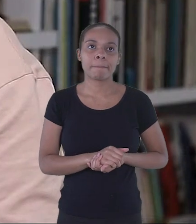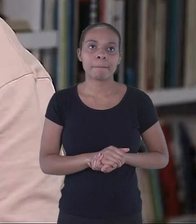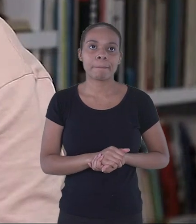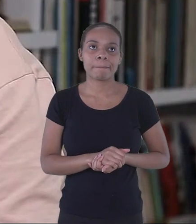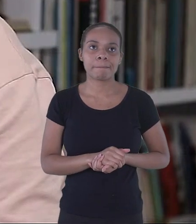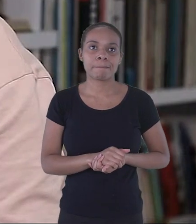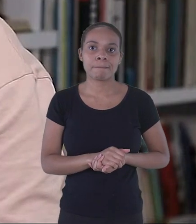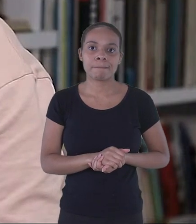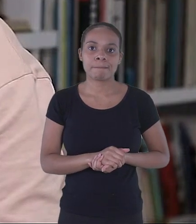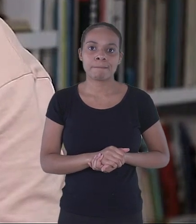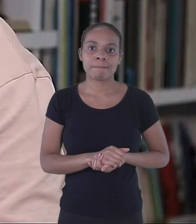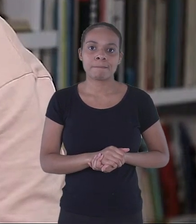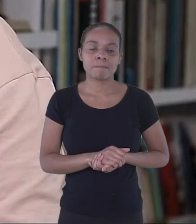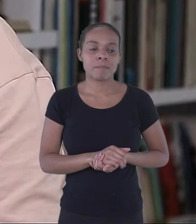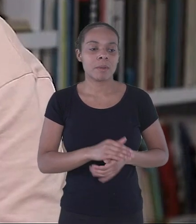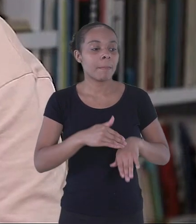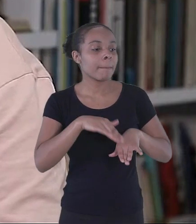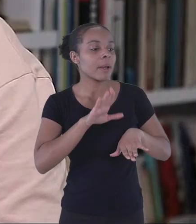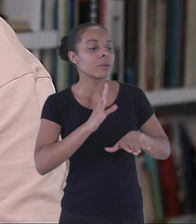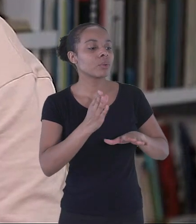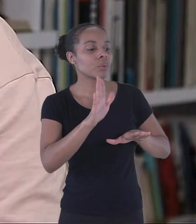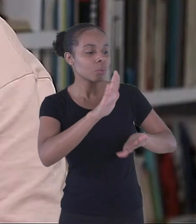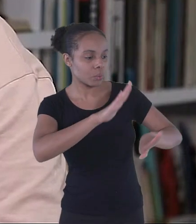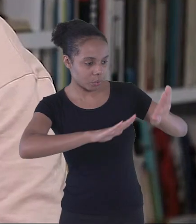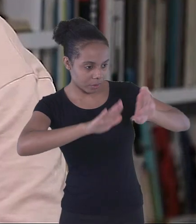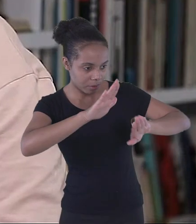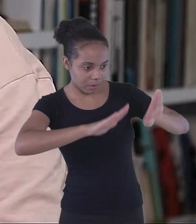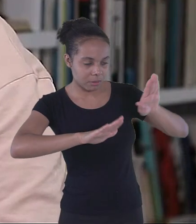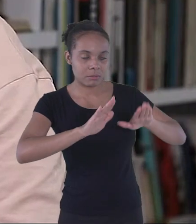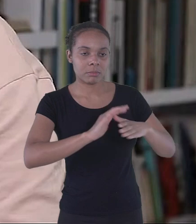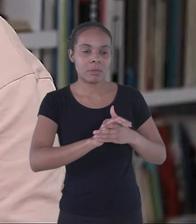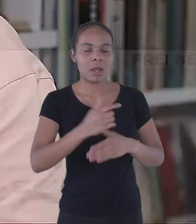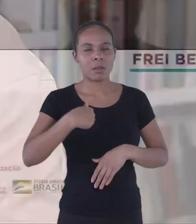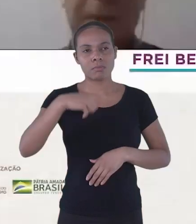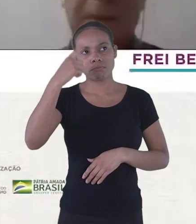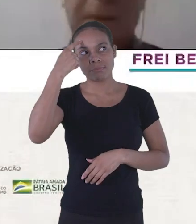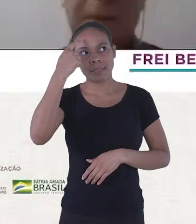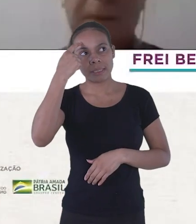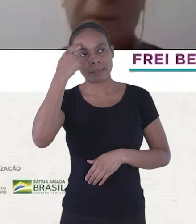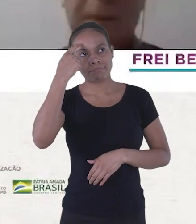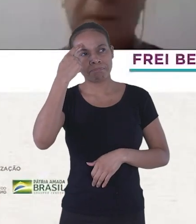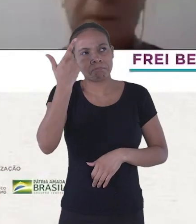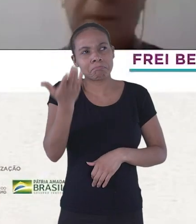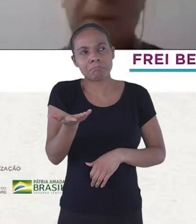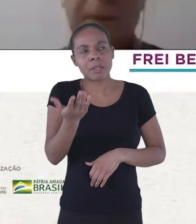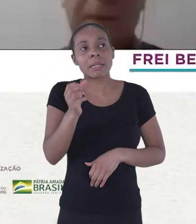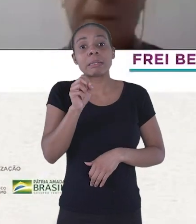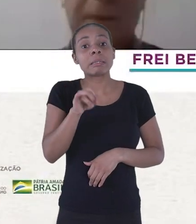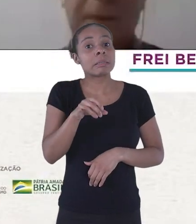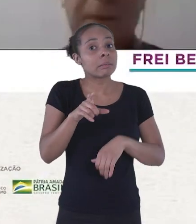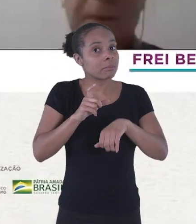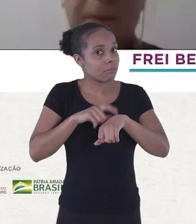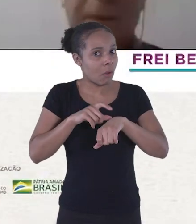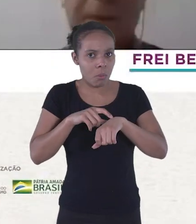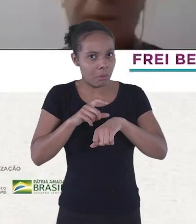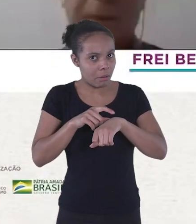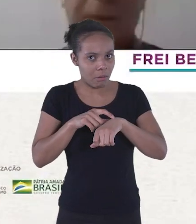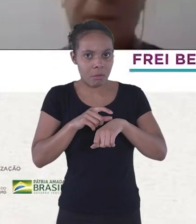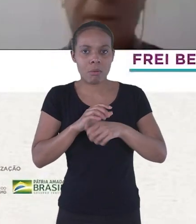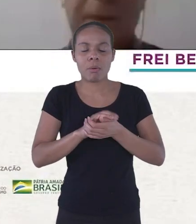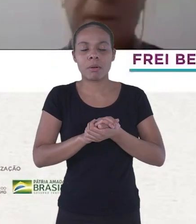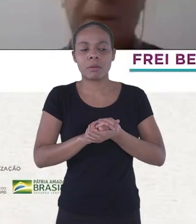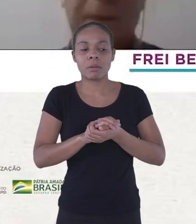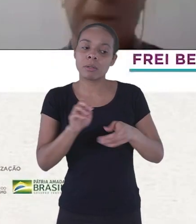com mais cuidado, fico pensando aqui se não seria talvez a hora, e se isso é uma coisa que você está